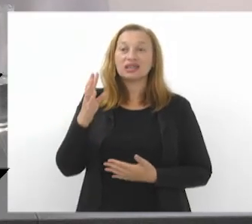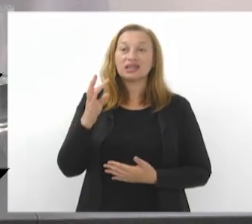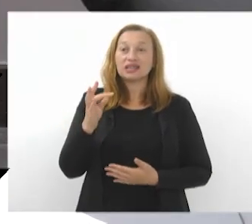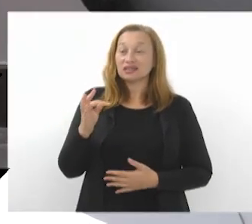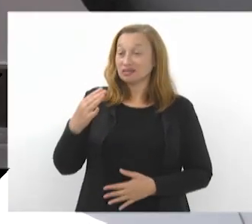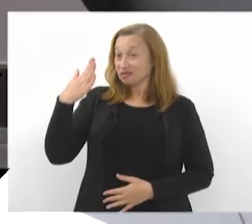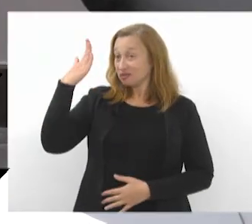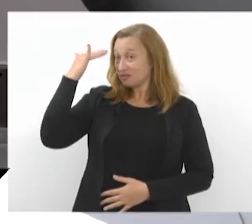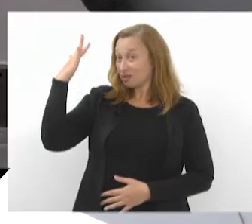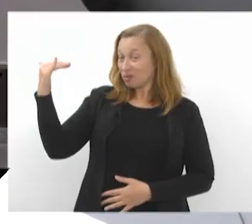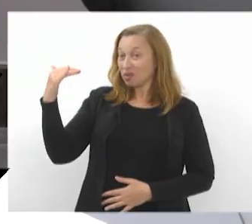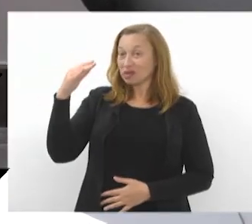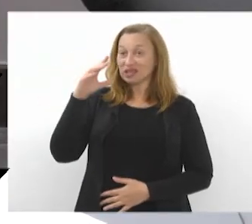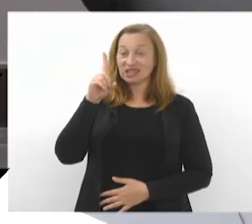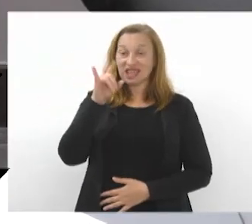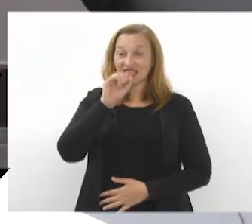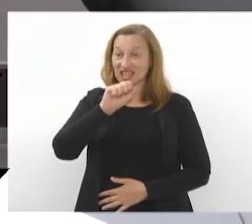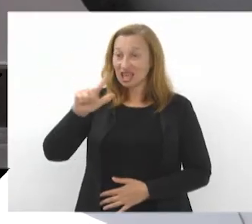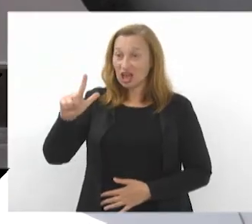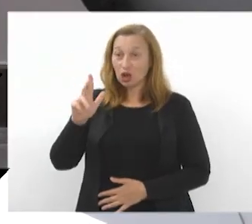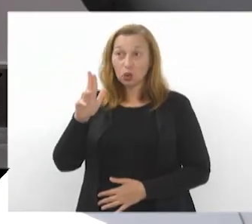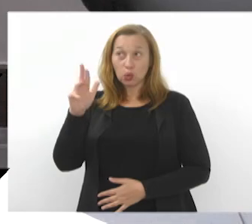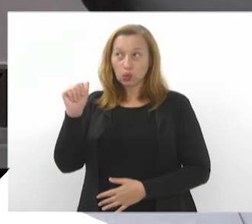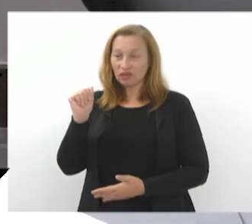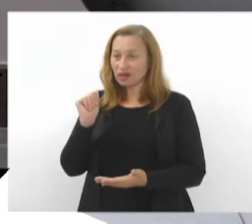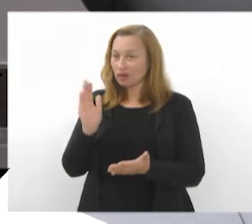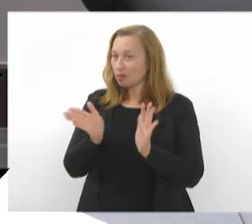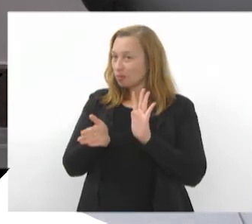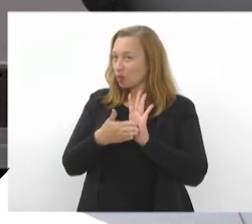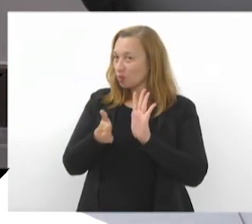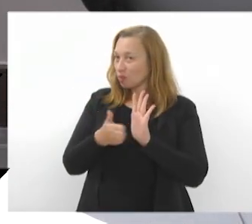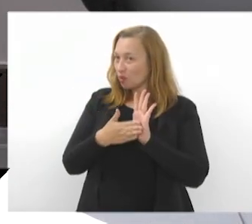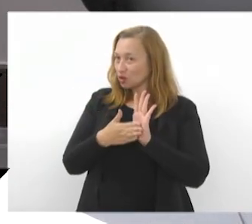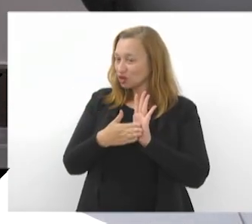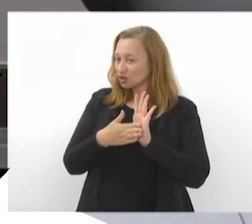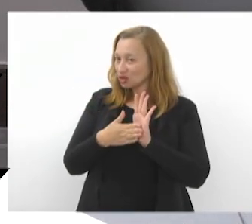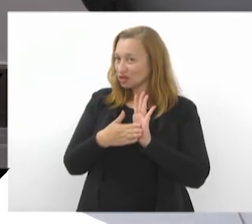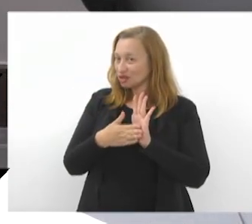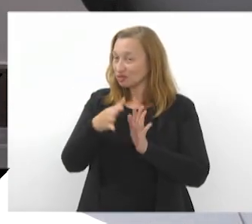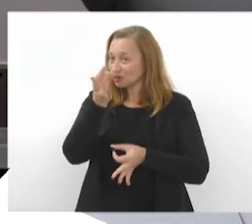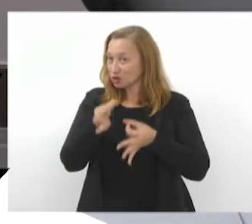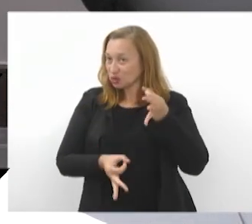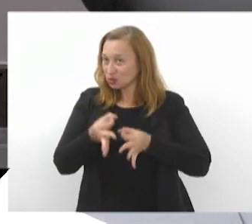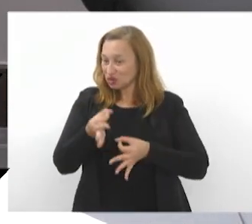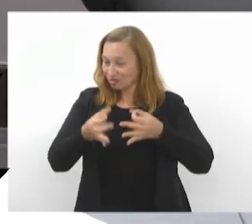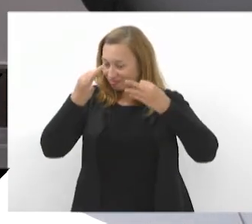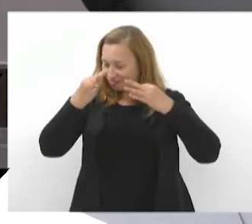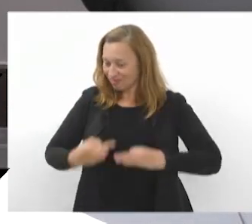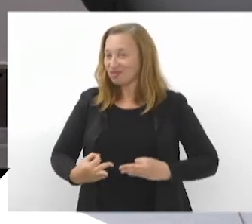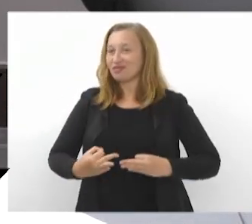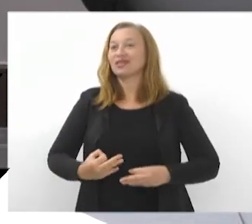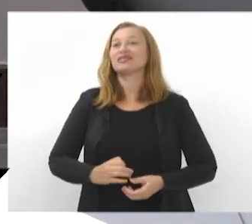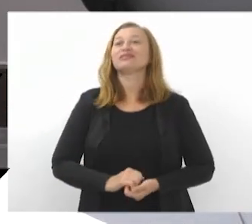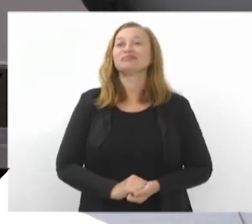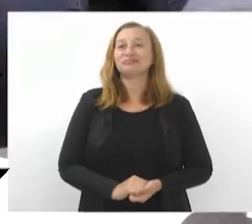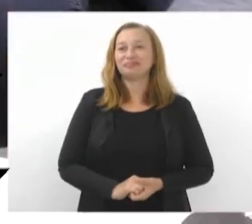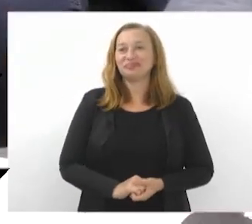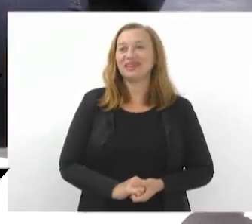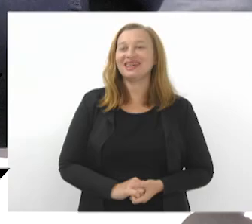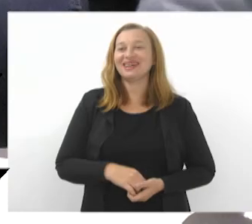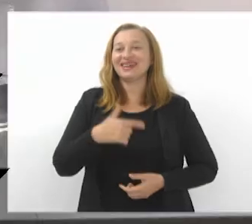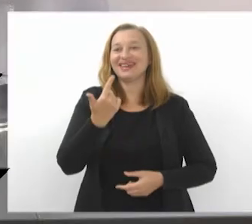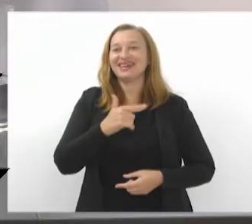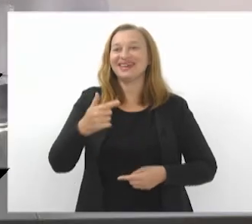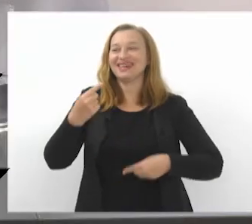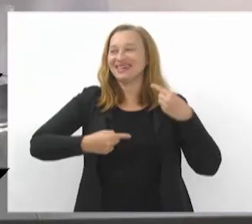Librelon jamais faria qualquer proposta que não fosse justa e correta. Não havendo quem